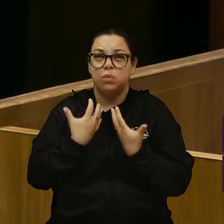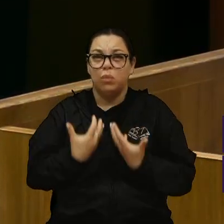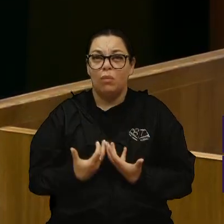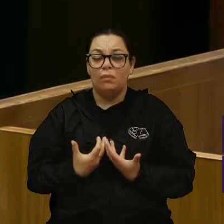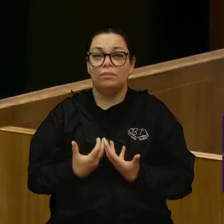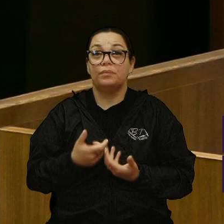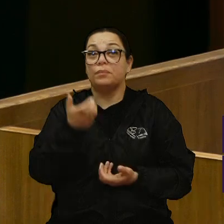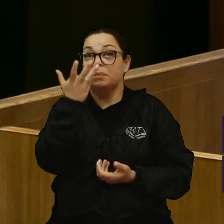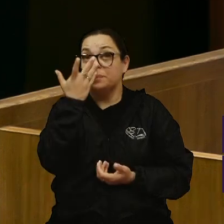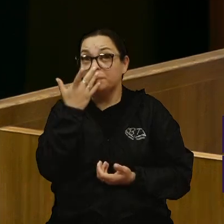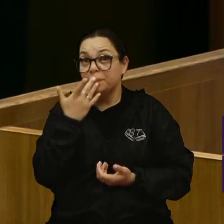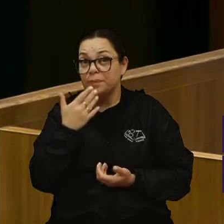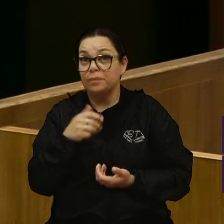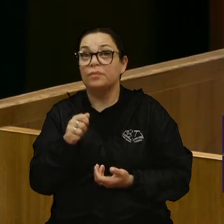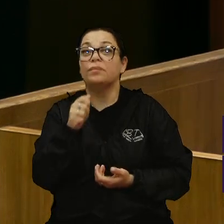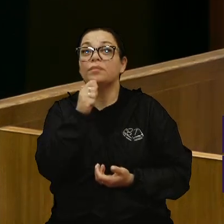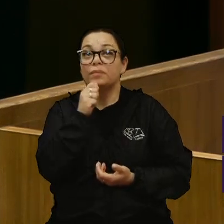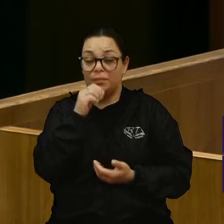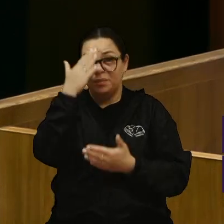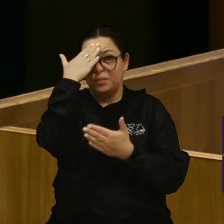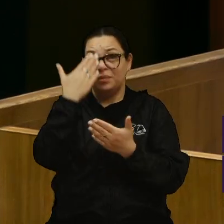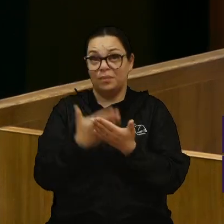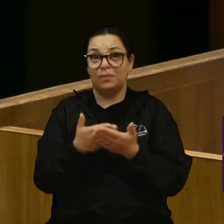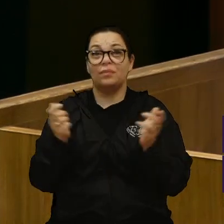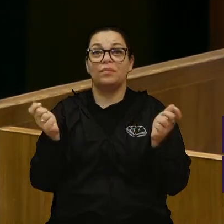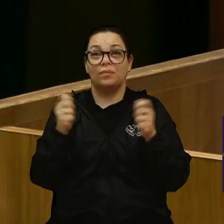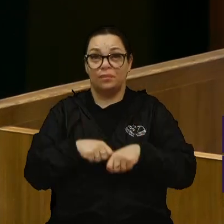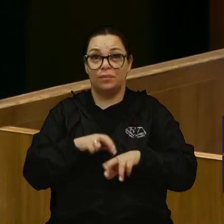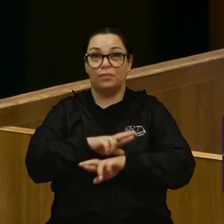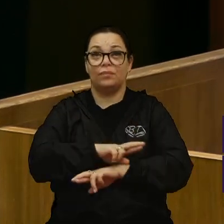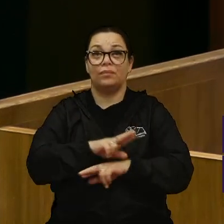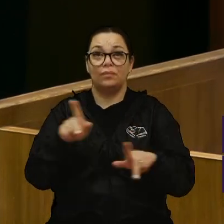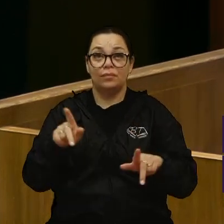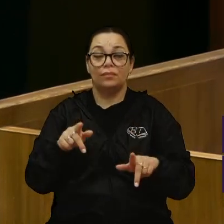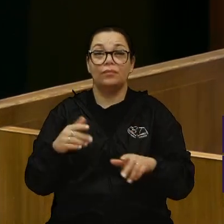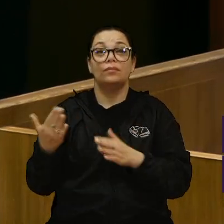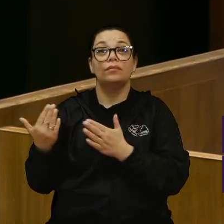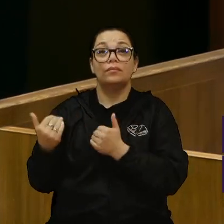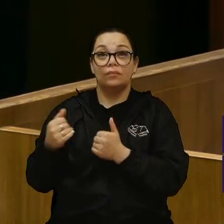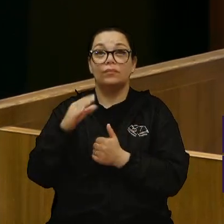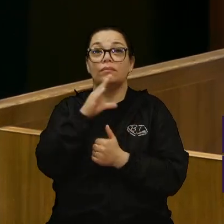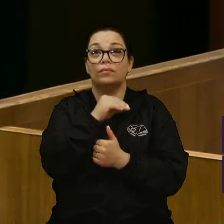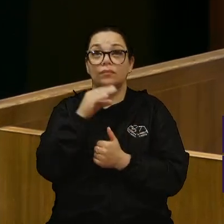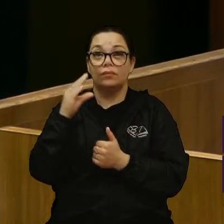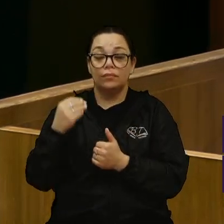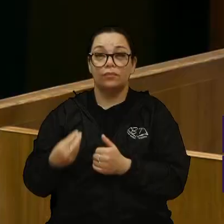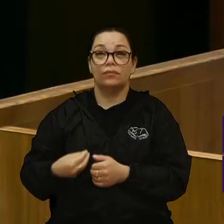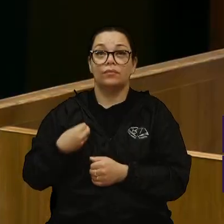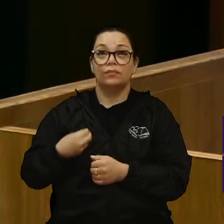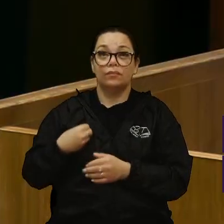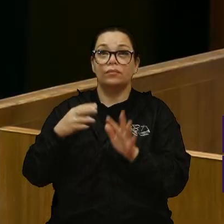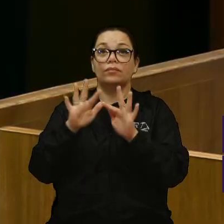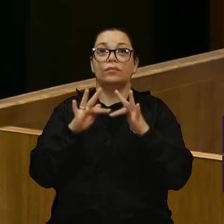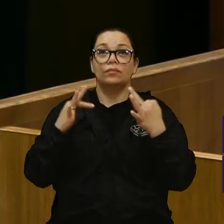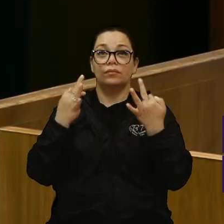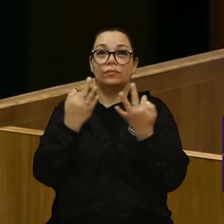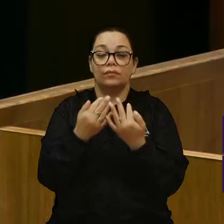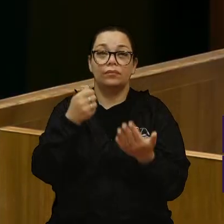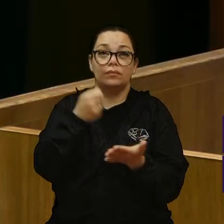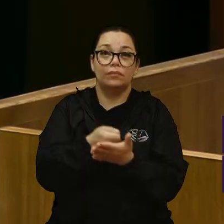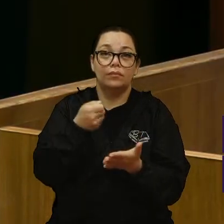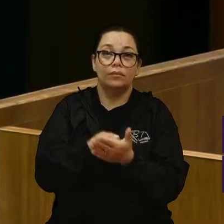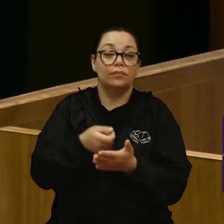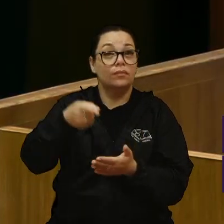das crianças que ainda acreditam que tudo pode ser diferente, dos jovens que resistem, das famílias que lutam todos os dias